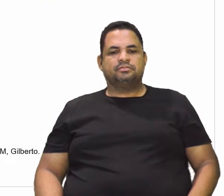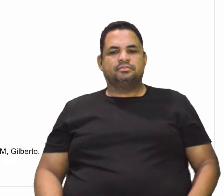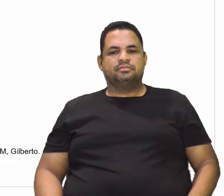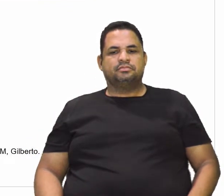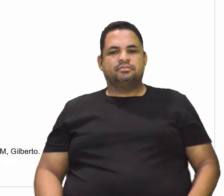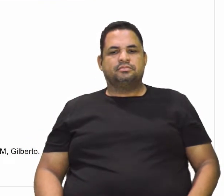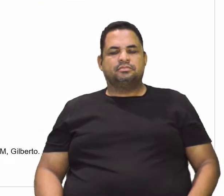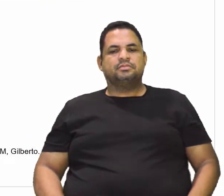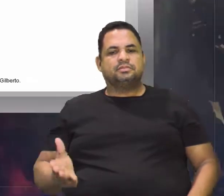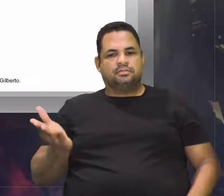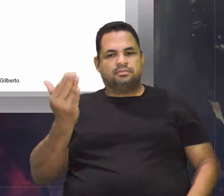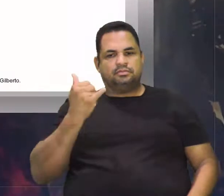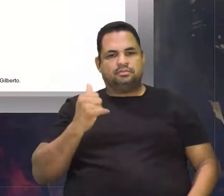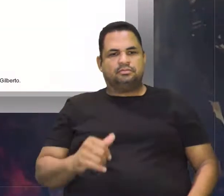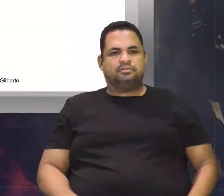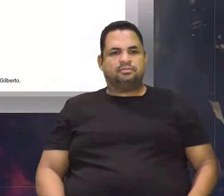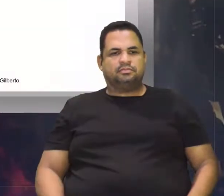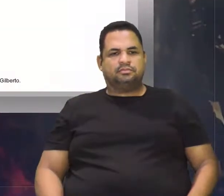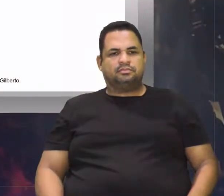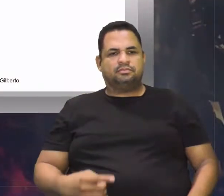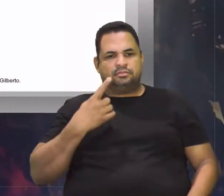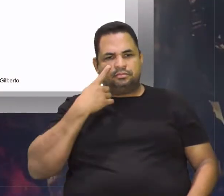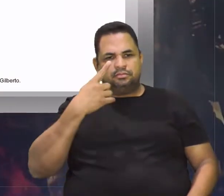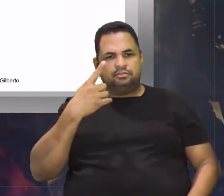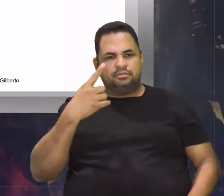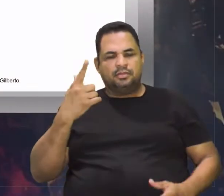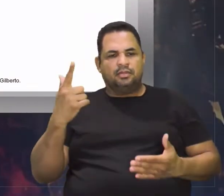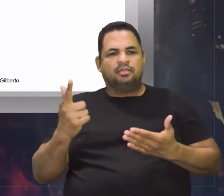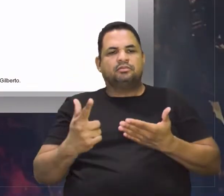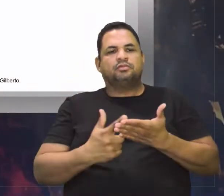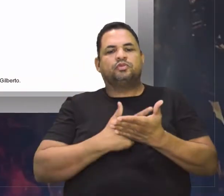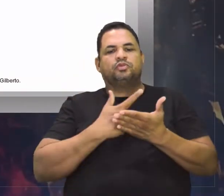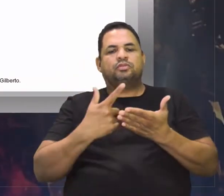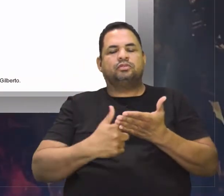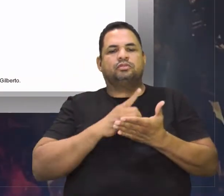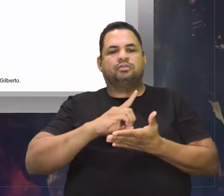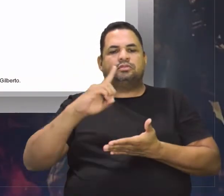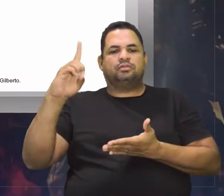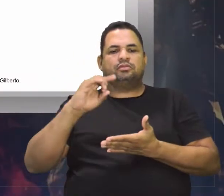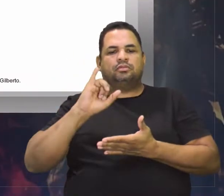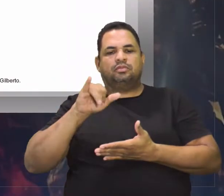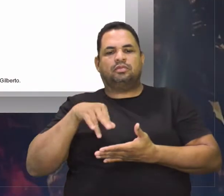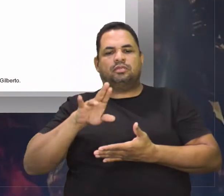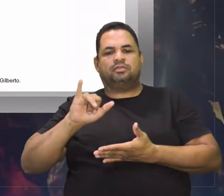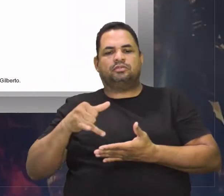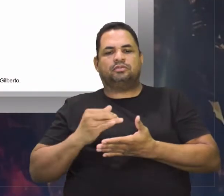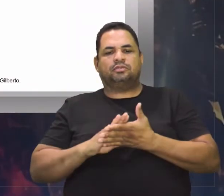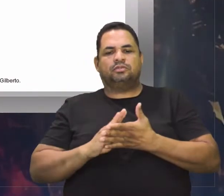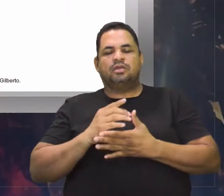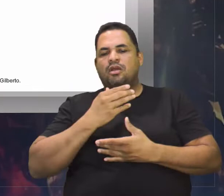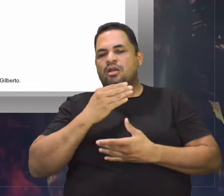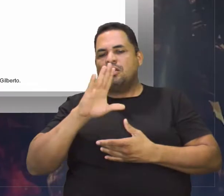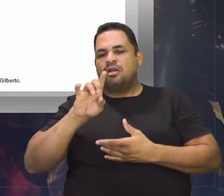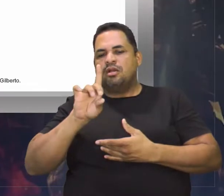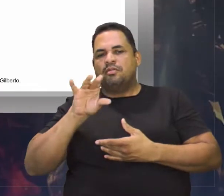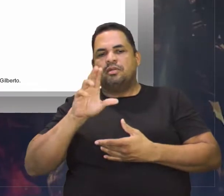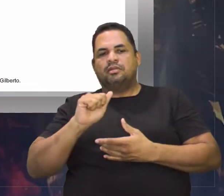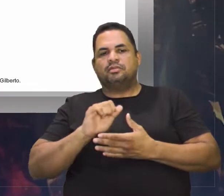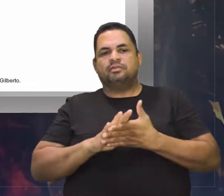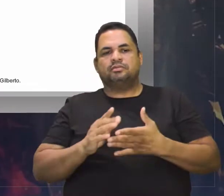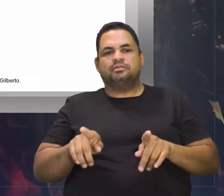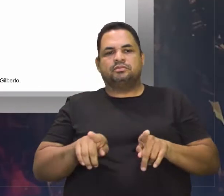Tá comigo? Se você olhar biblicamente, o anjo Gabriel é conhecido também como o